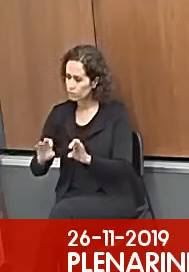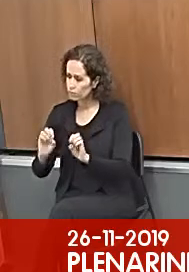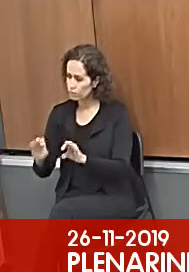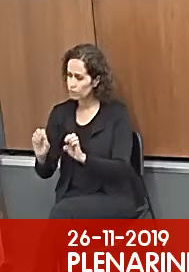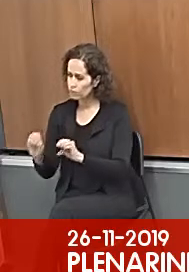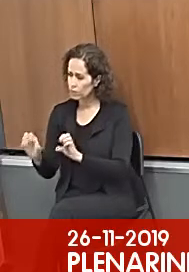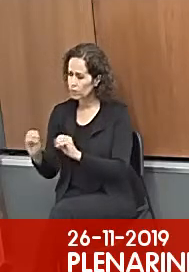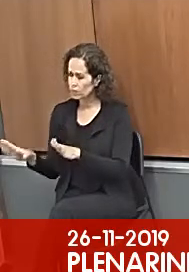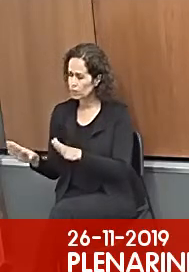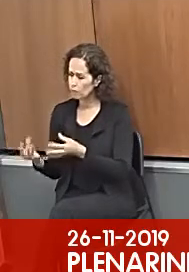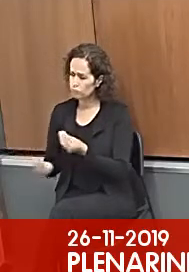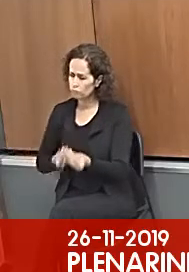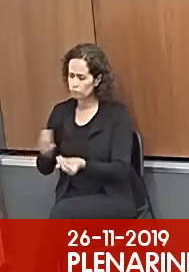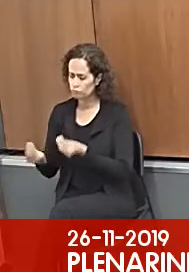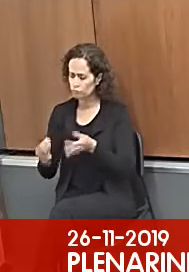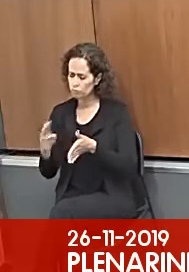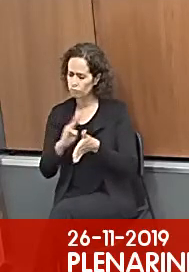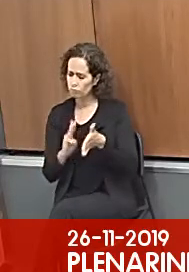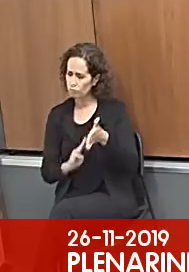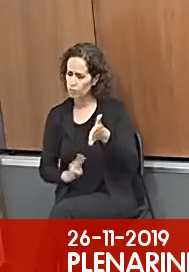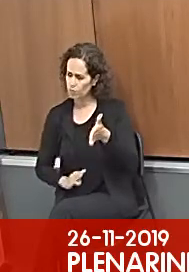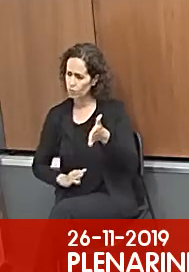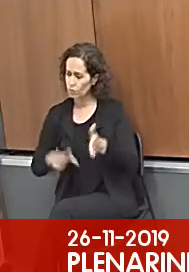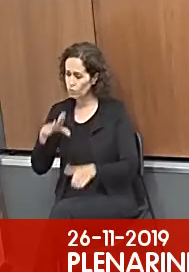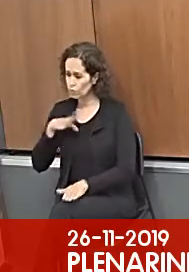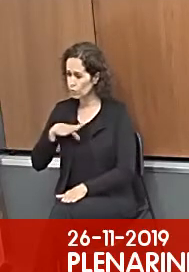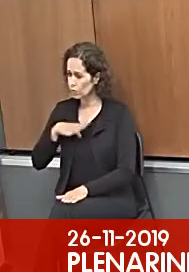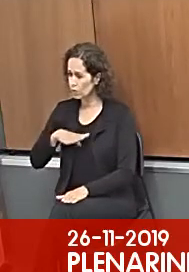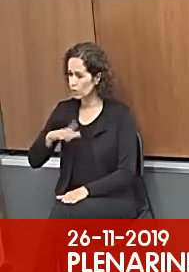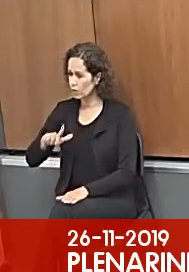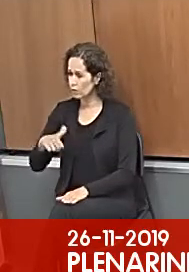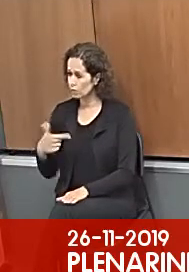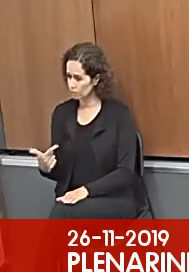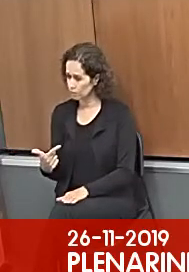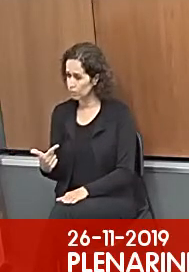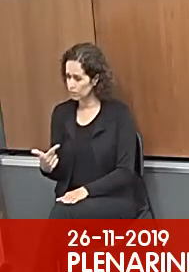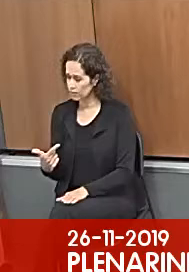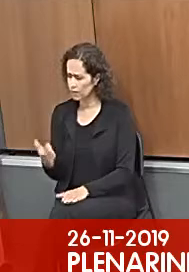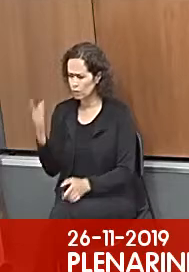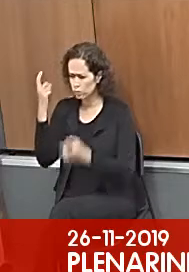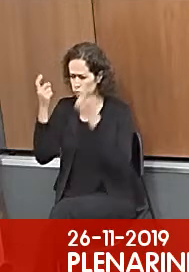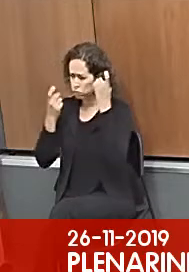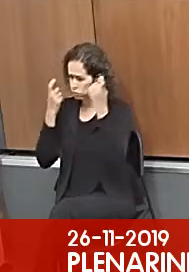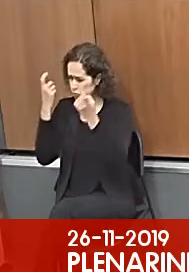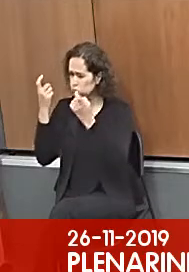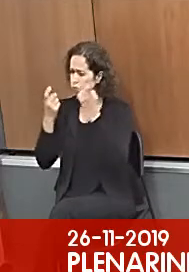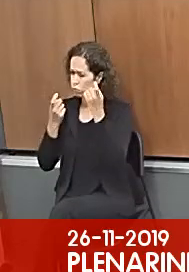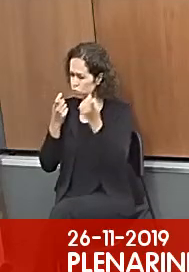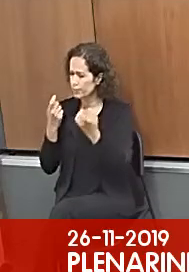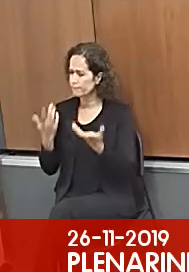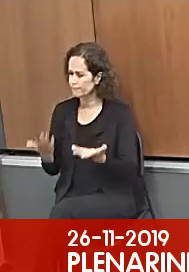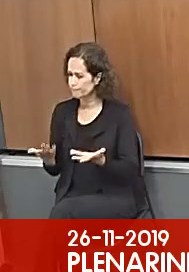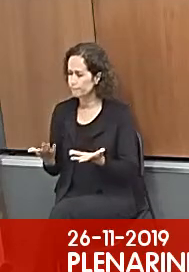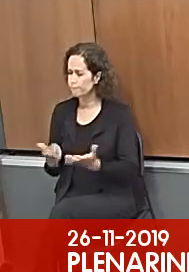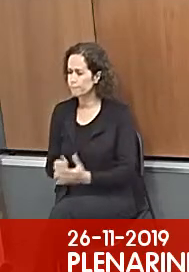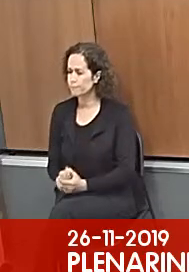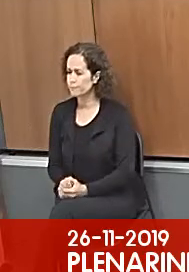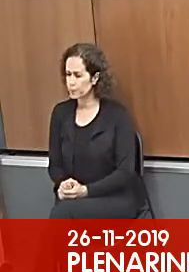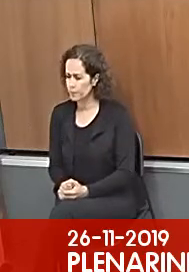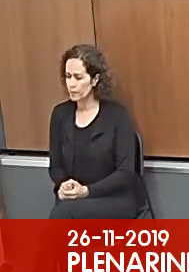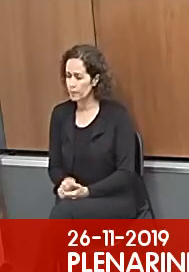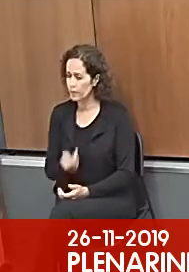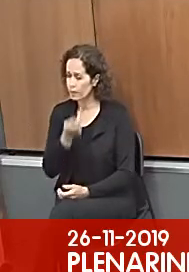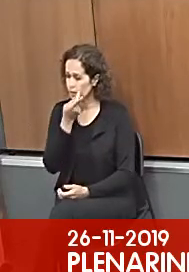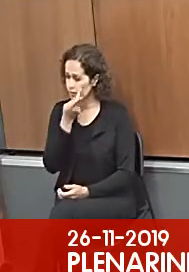esse método do português como a segunda língua dele. E a preocupação é grande. Eu estive fazendo